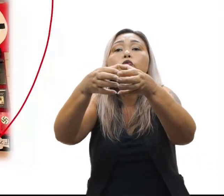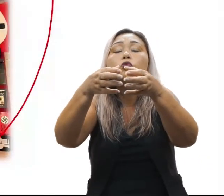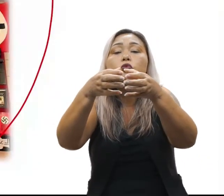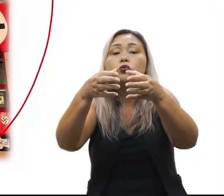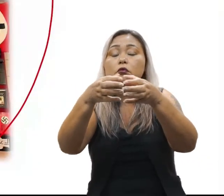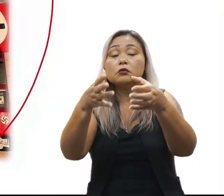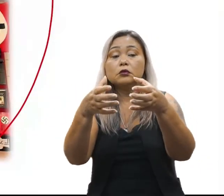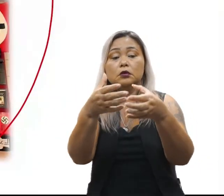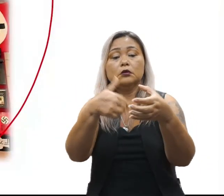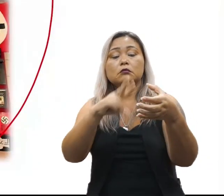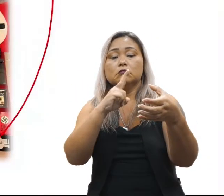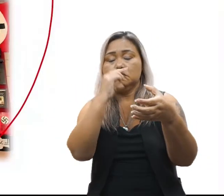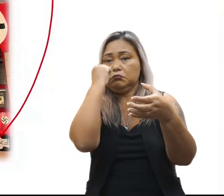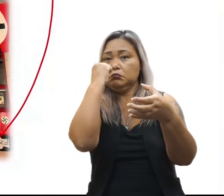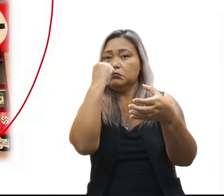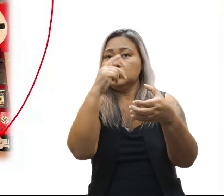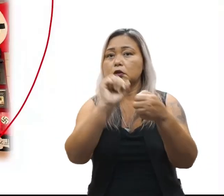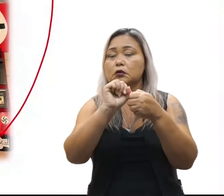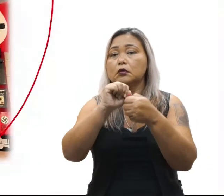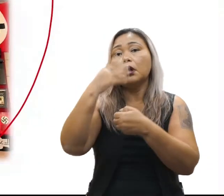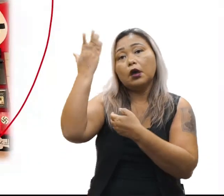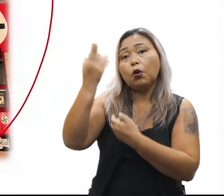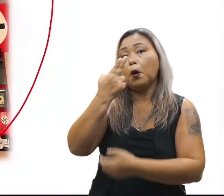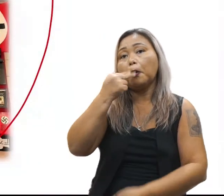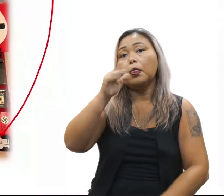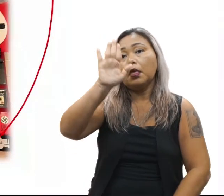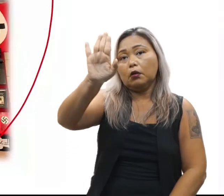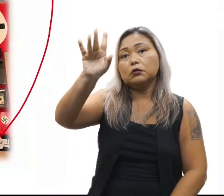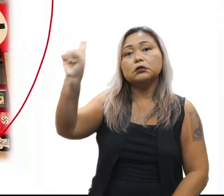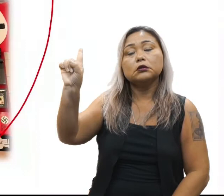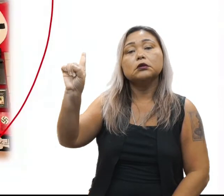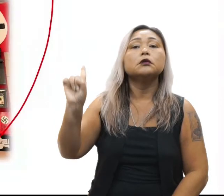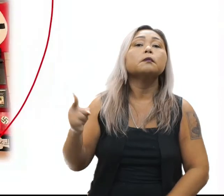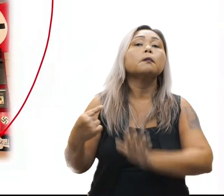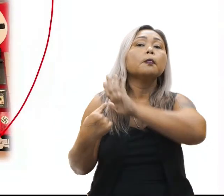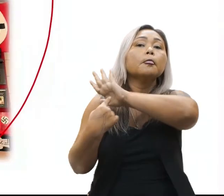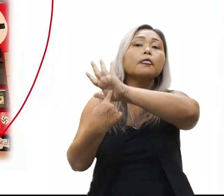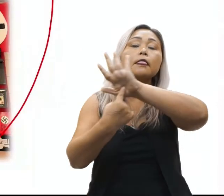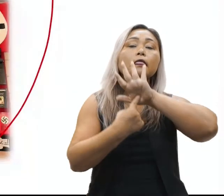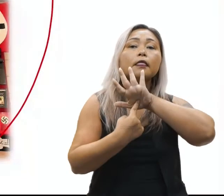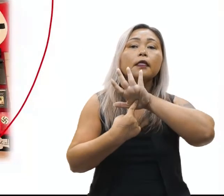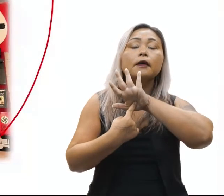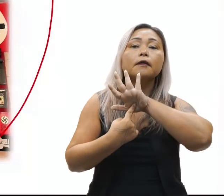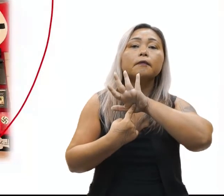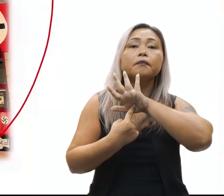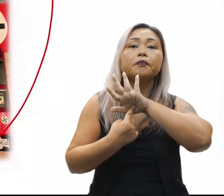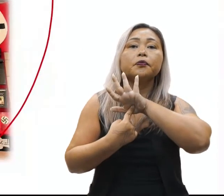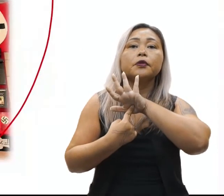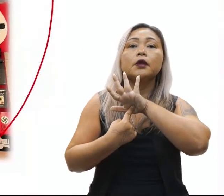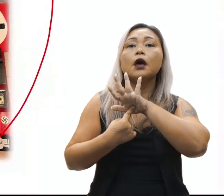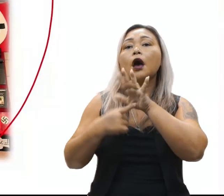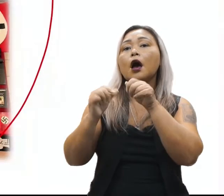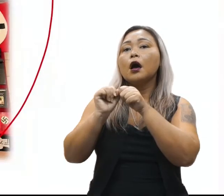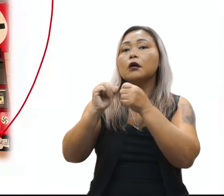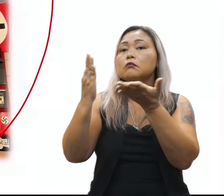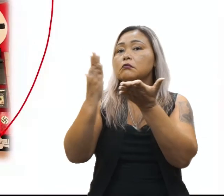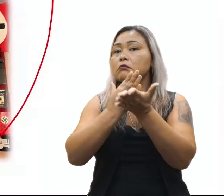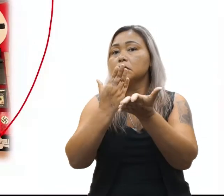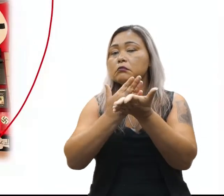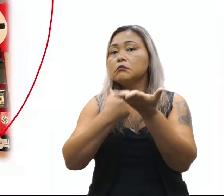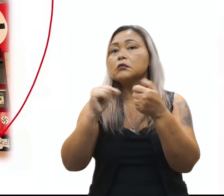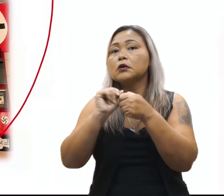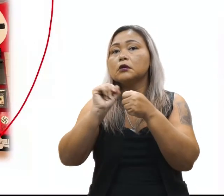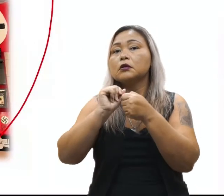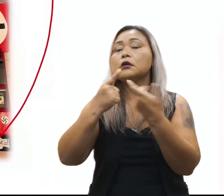aí, como os neonazistas, né? Eu trouxe aqui uma matéria de 2019 que a polícia